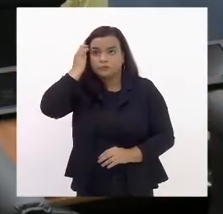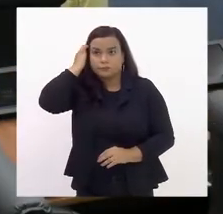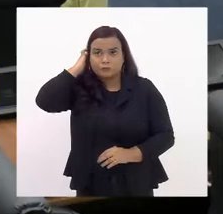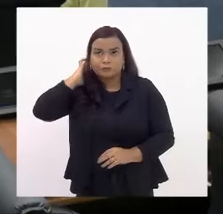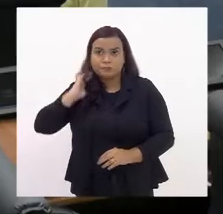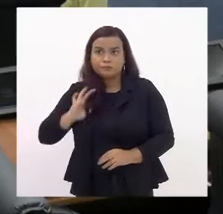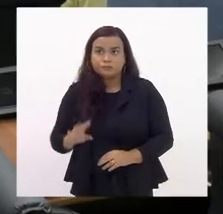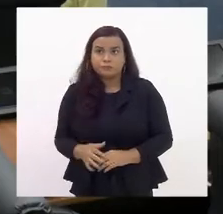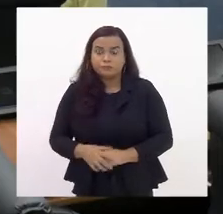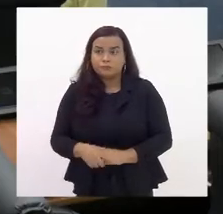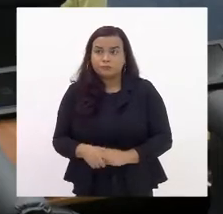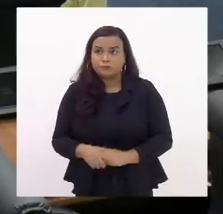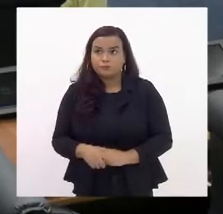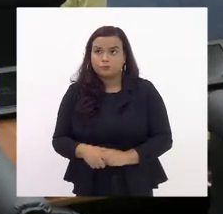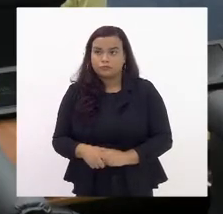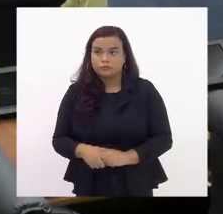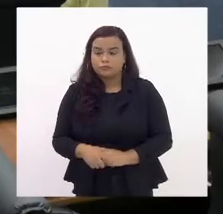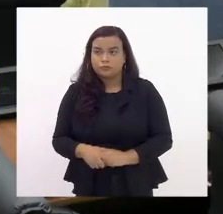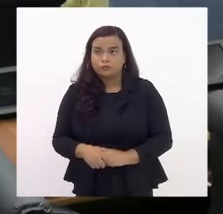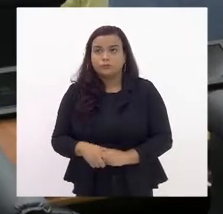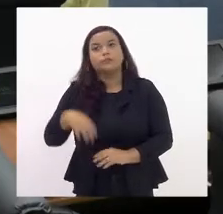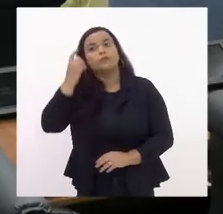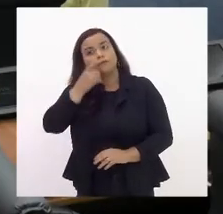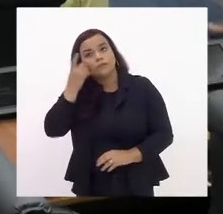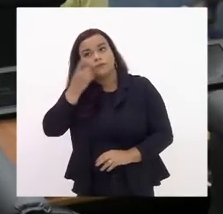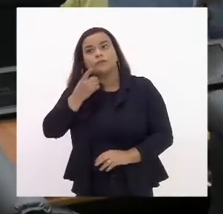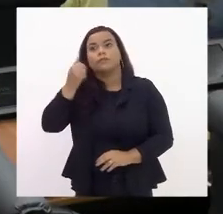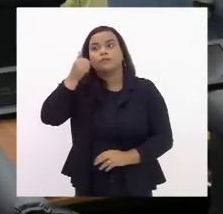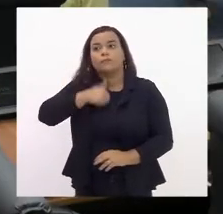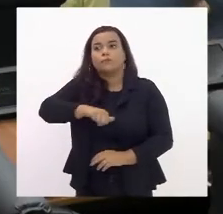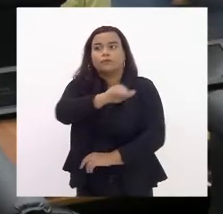Era aí. Deputada enfermeira Rejane.